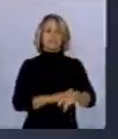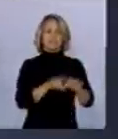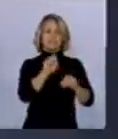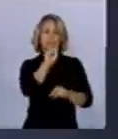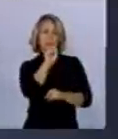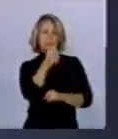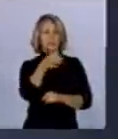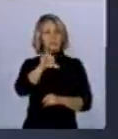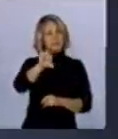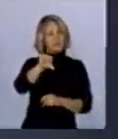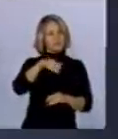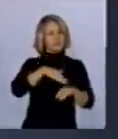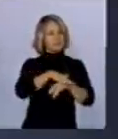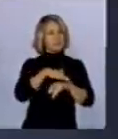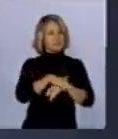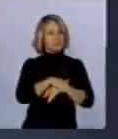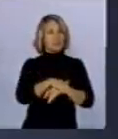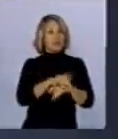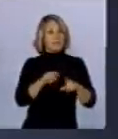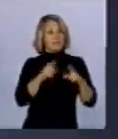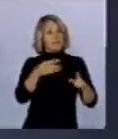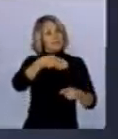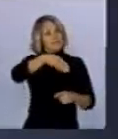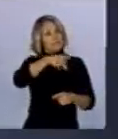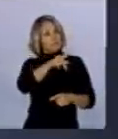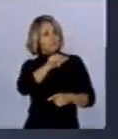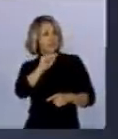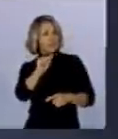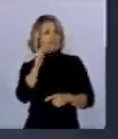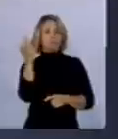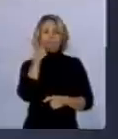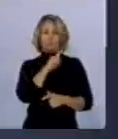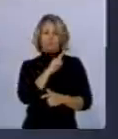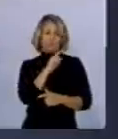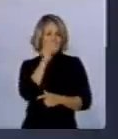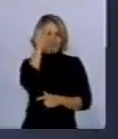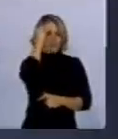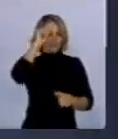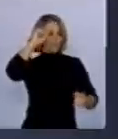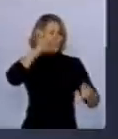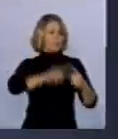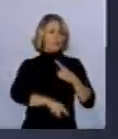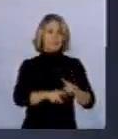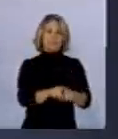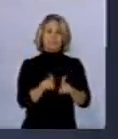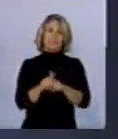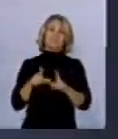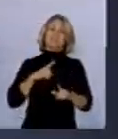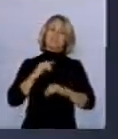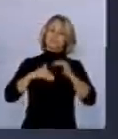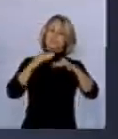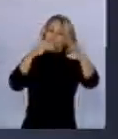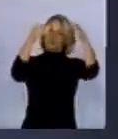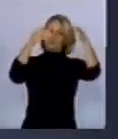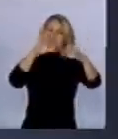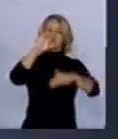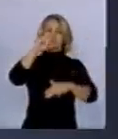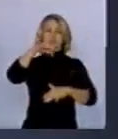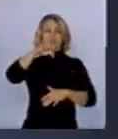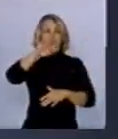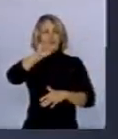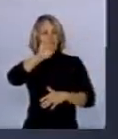nobre no geral a MPA não concorda que a criação de cotas seja a melhor forma de atingir o crescimento e desenvolvimento da indústria